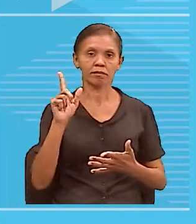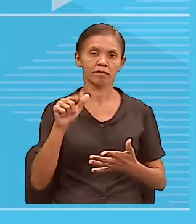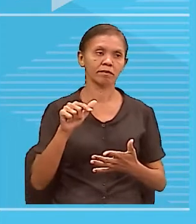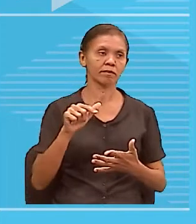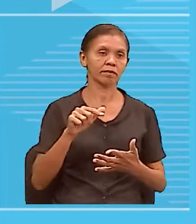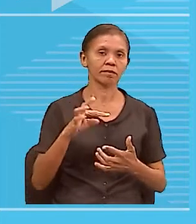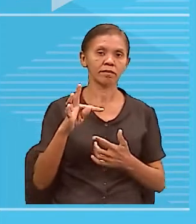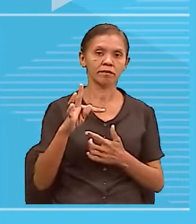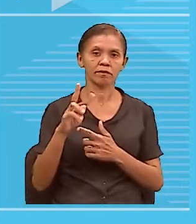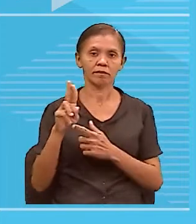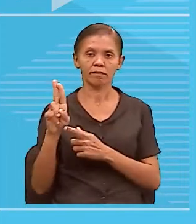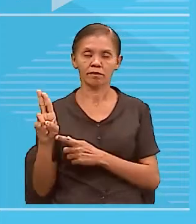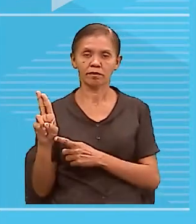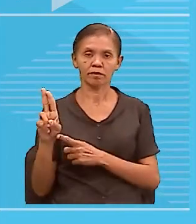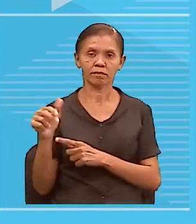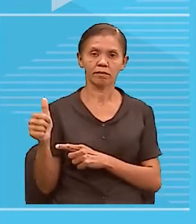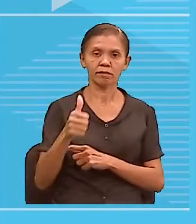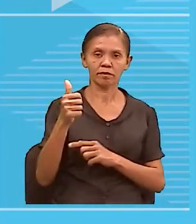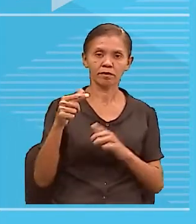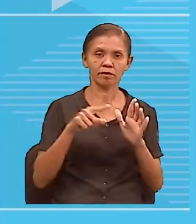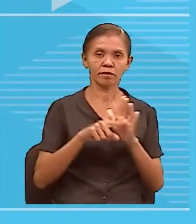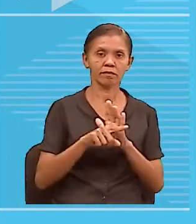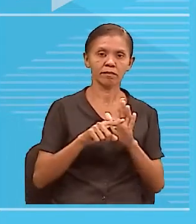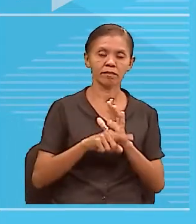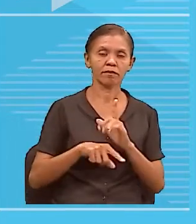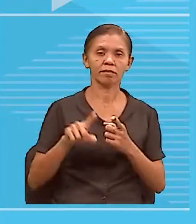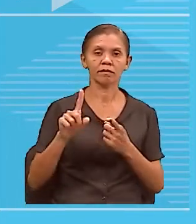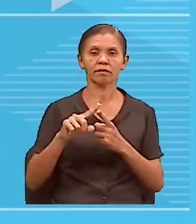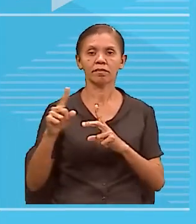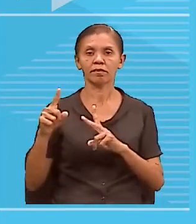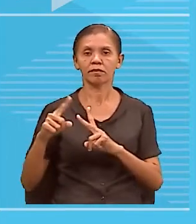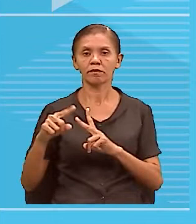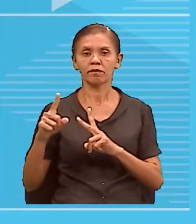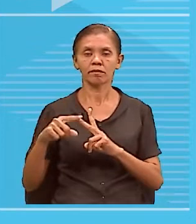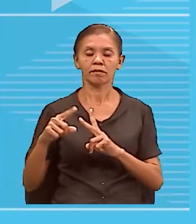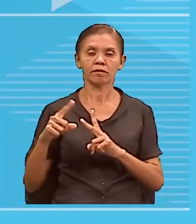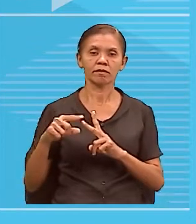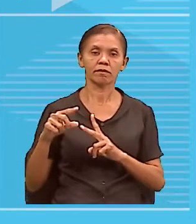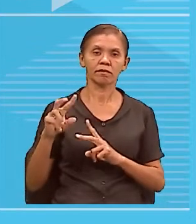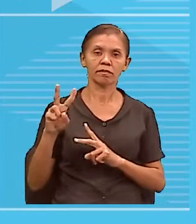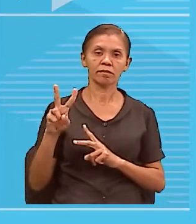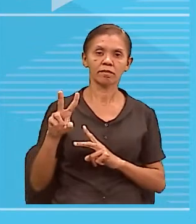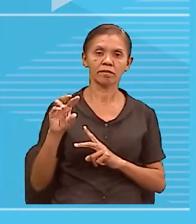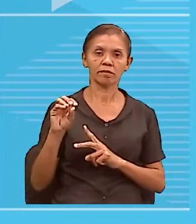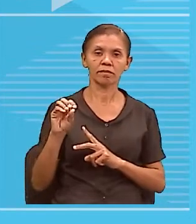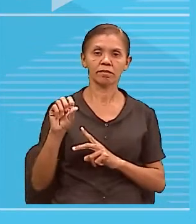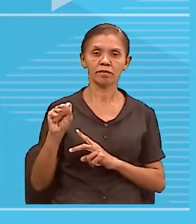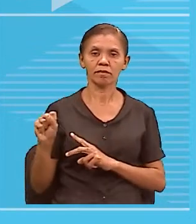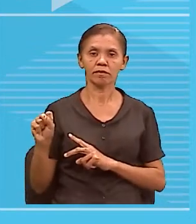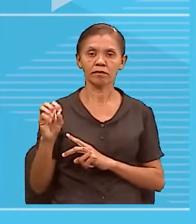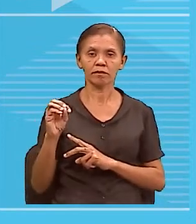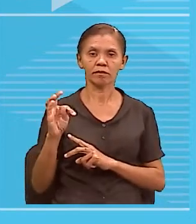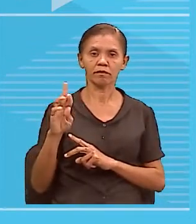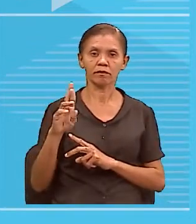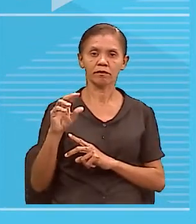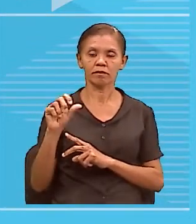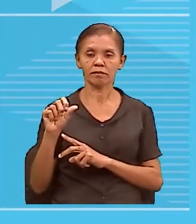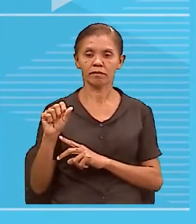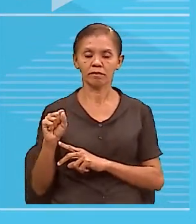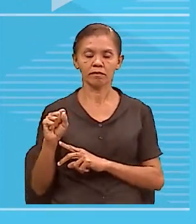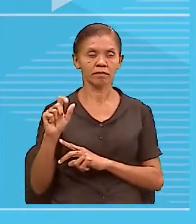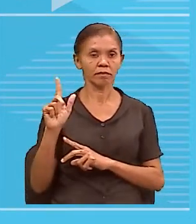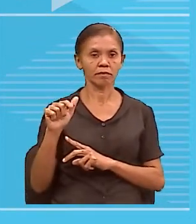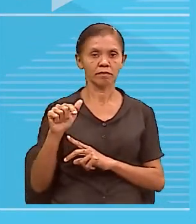o que a gente responder a primeira questão EA forma do bons outros que a gente vai ver agora né